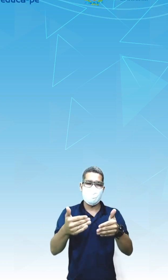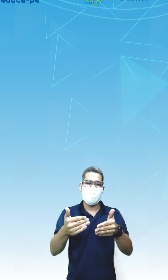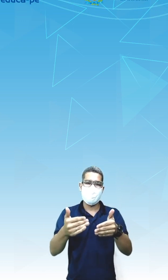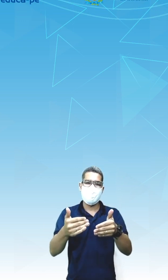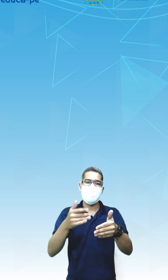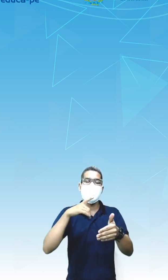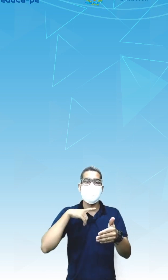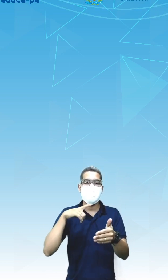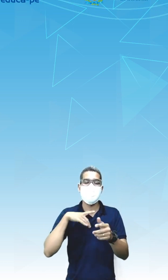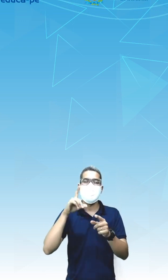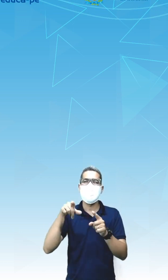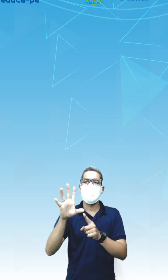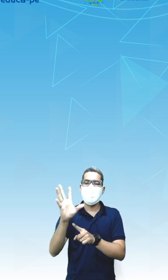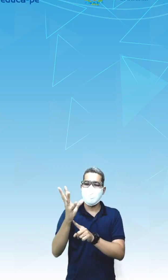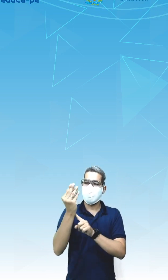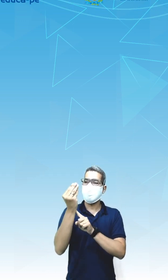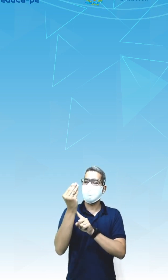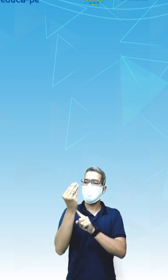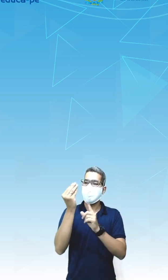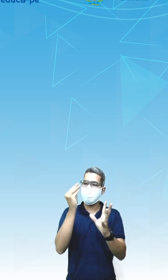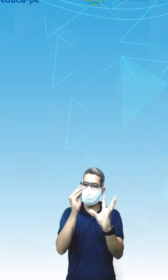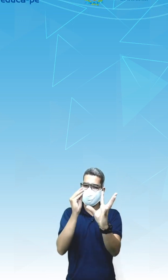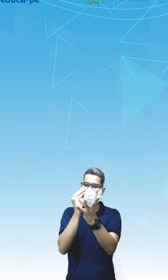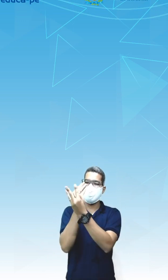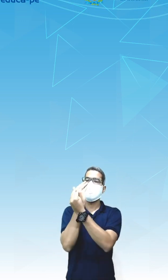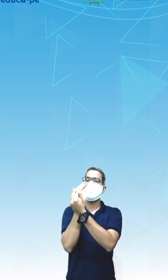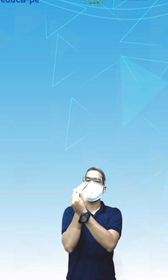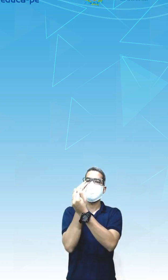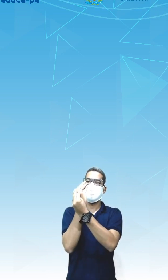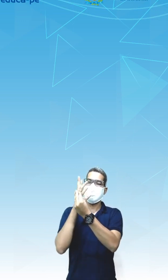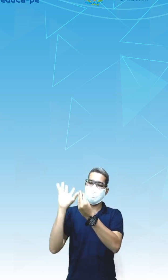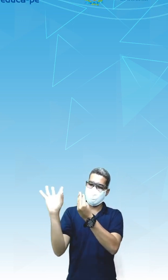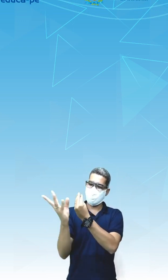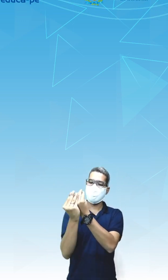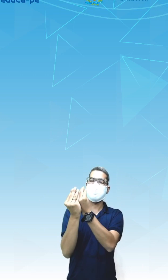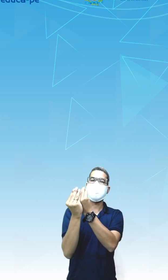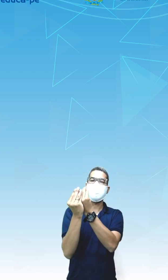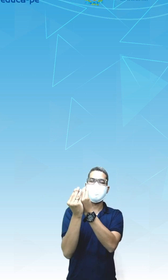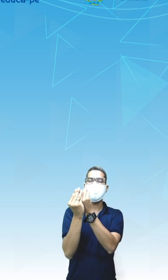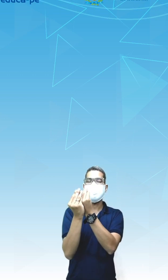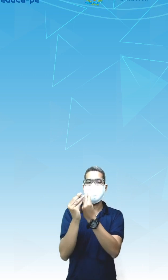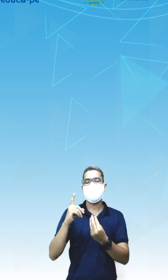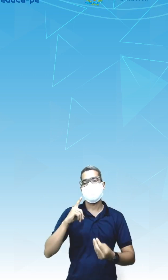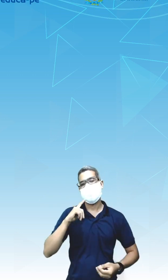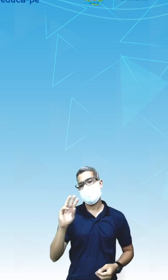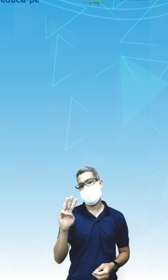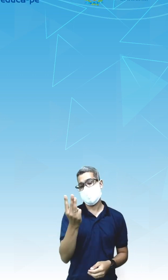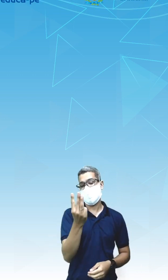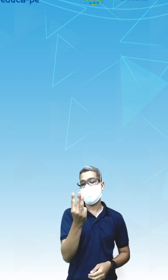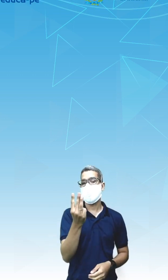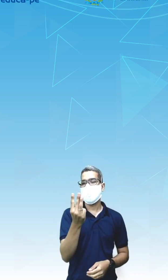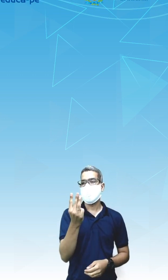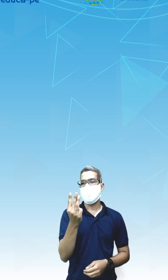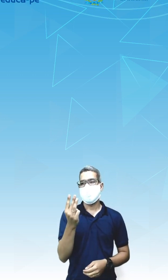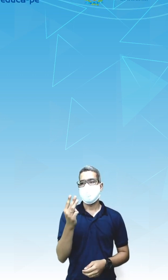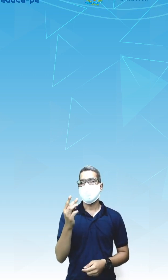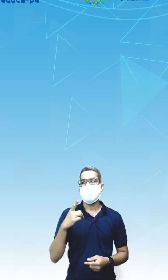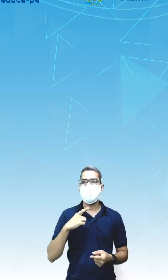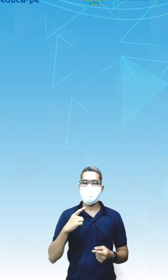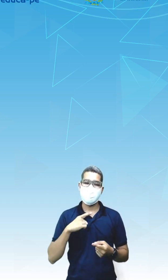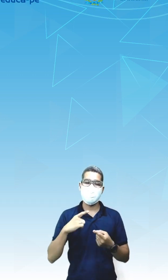que é uma rosinha dentro da outra rosa dos ventos. São 3, é que dão esses 3. Colaterais, cardeais